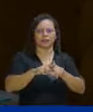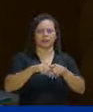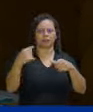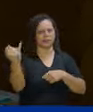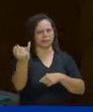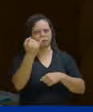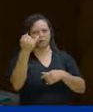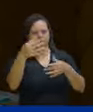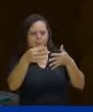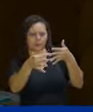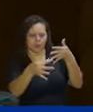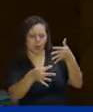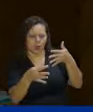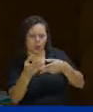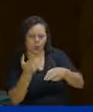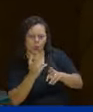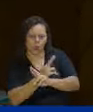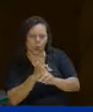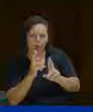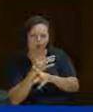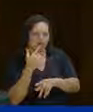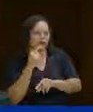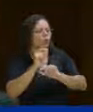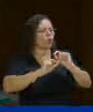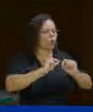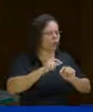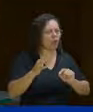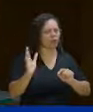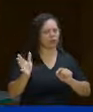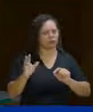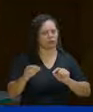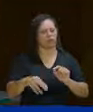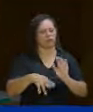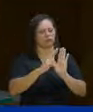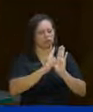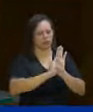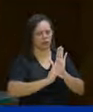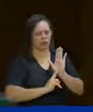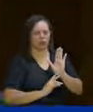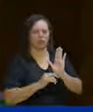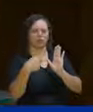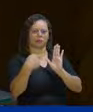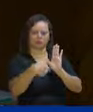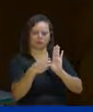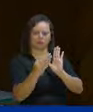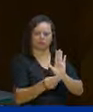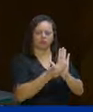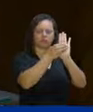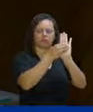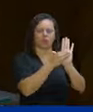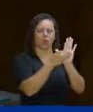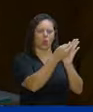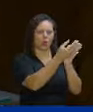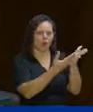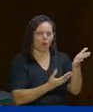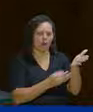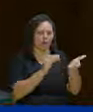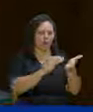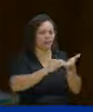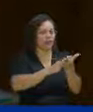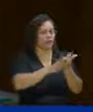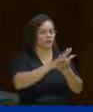das atividades desenvolvidas, inclusive de identificadores internos que comprovem a atuação dos